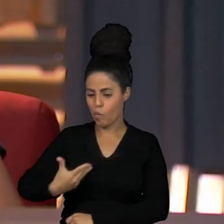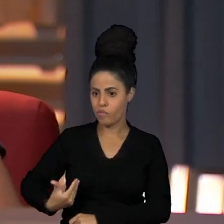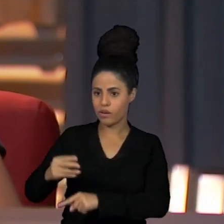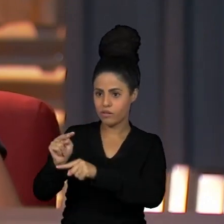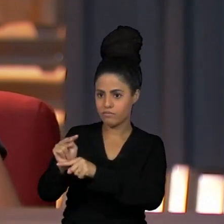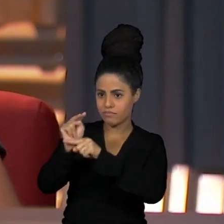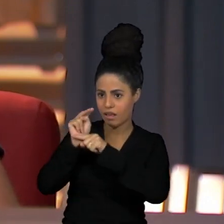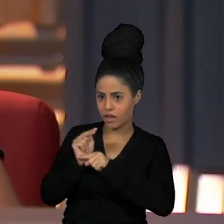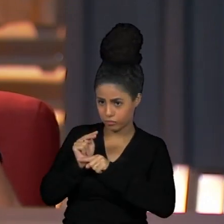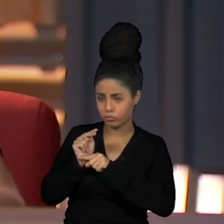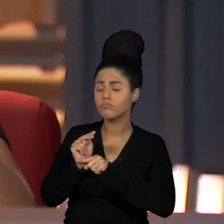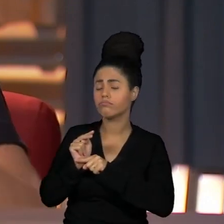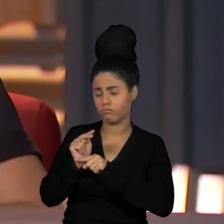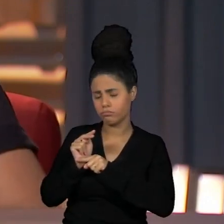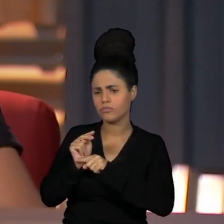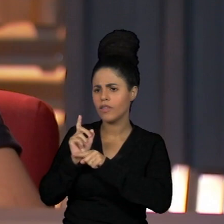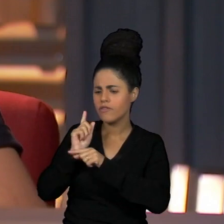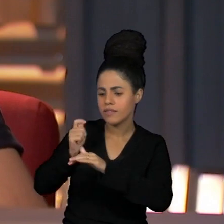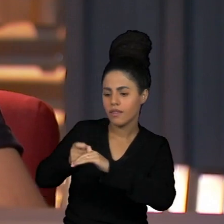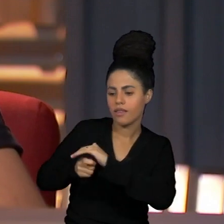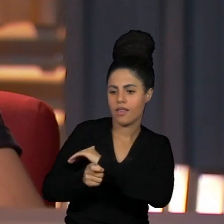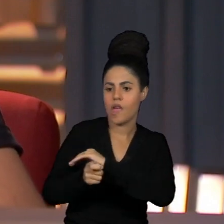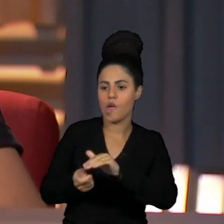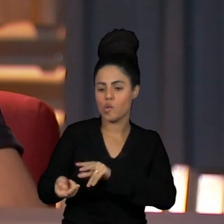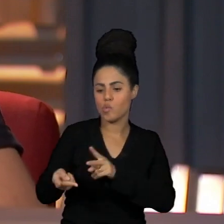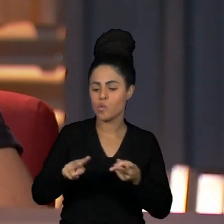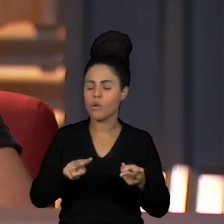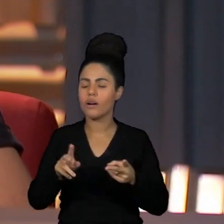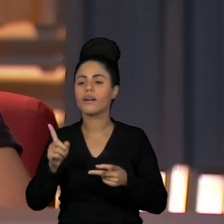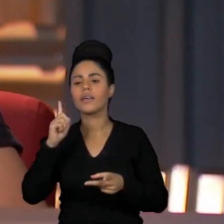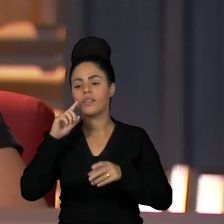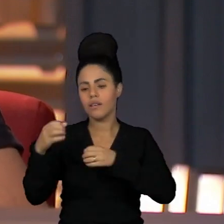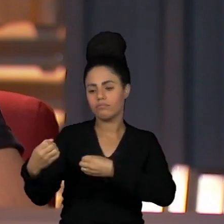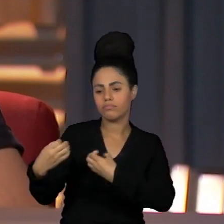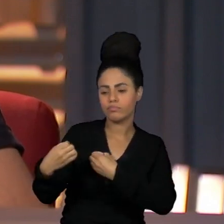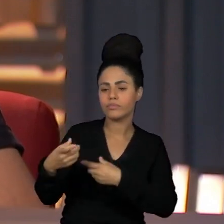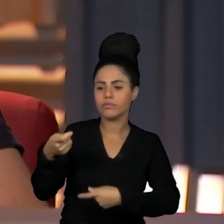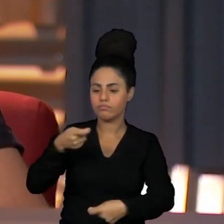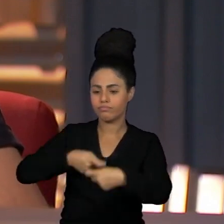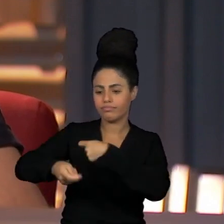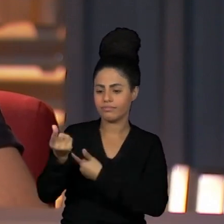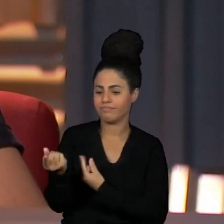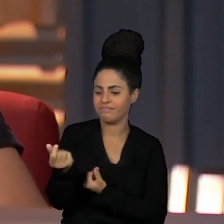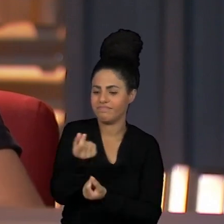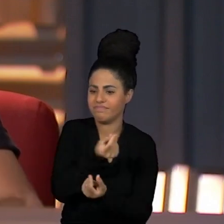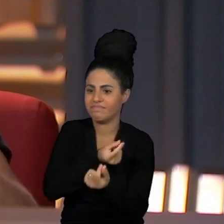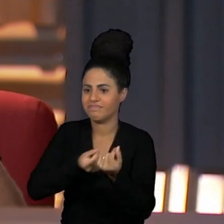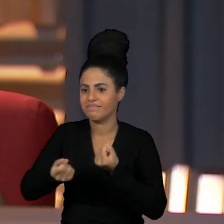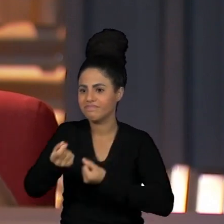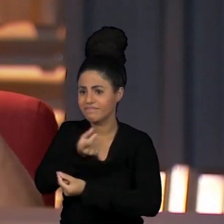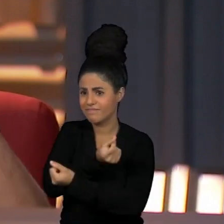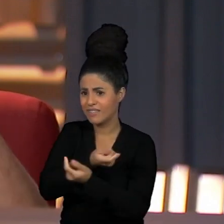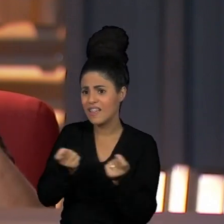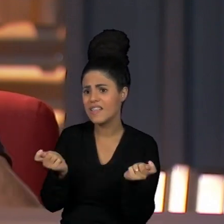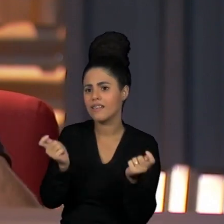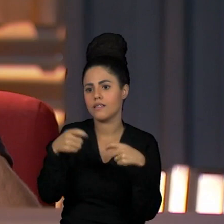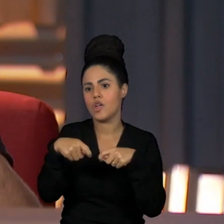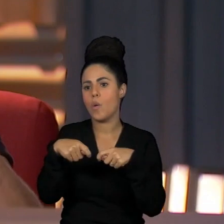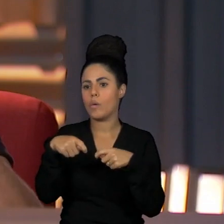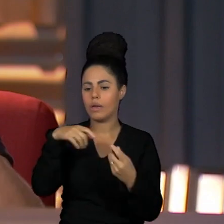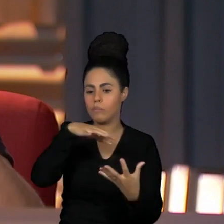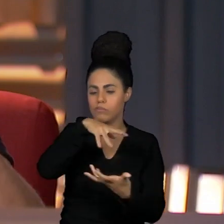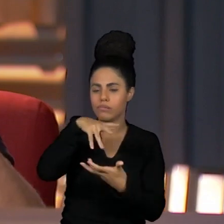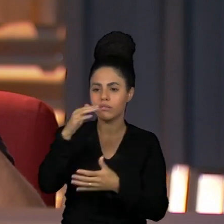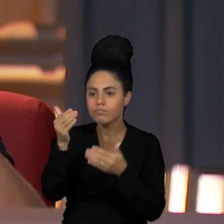contigo. Então, assim, aí você inverte os papéis. E a educação financeira e os investimentos possibilita esse novo mundo,